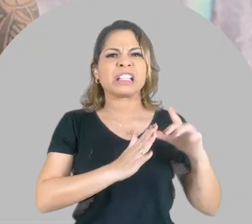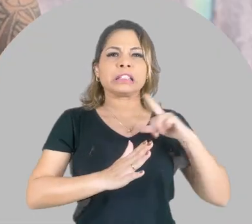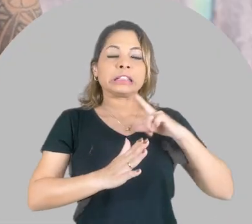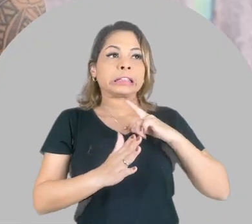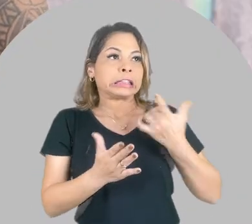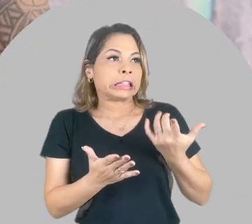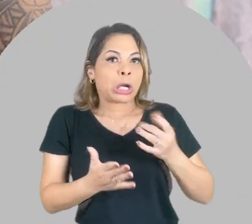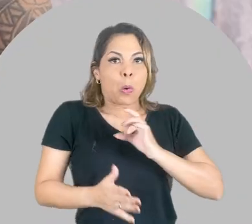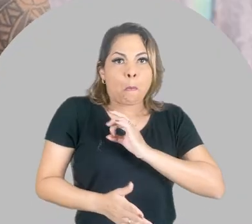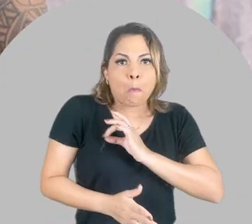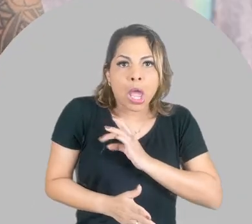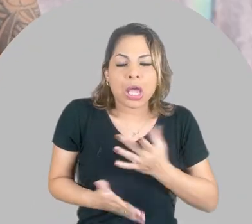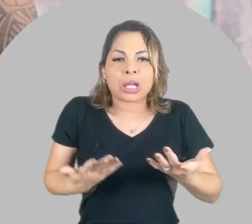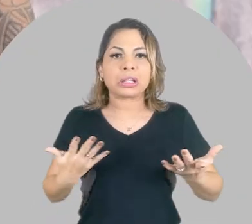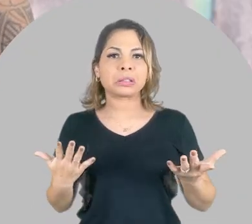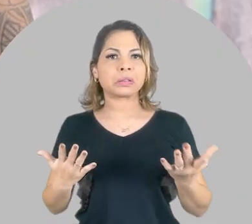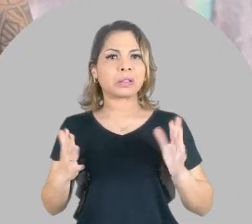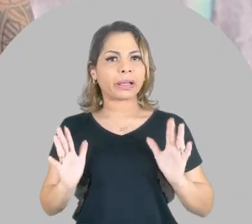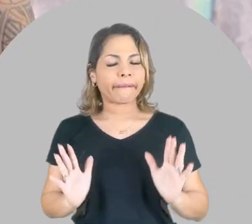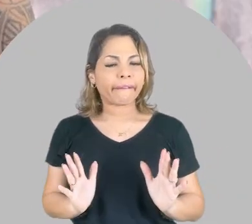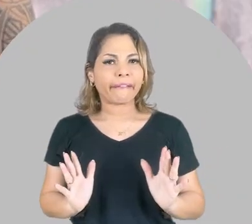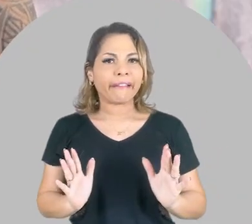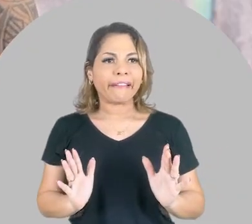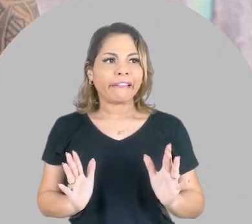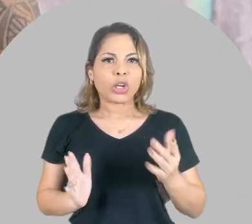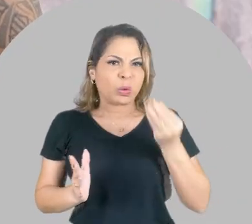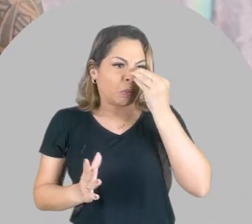que não fosse da periferia. Existia uma desconfiança assim,